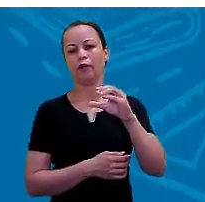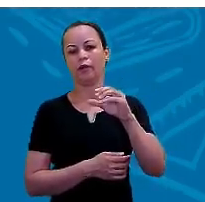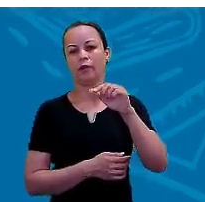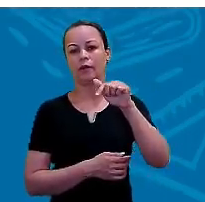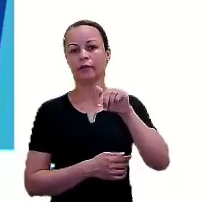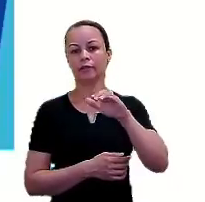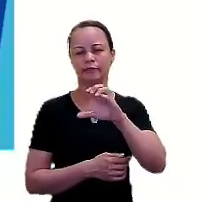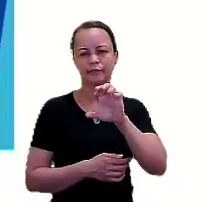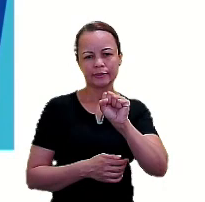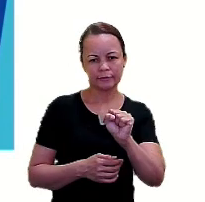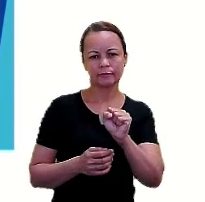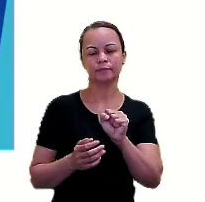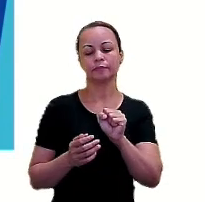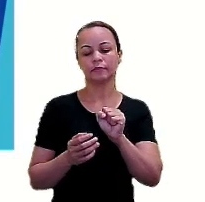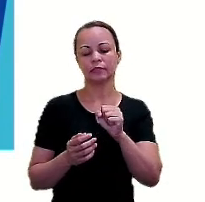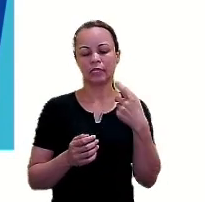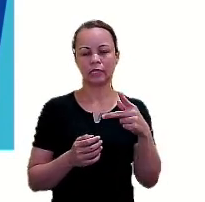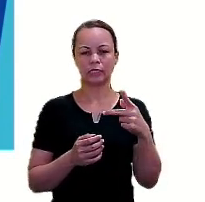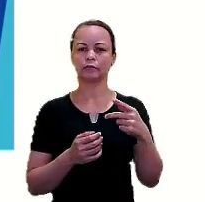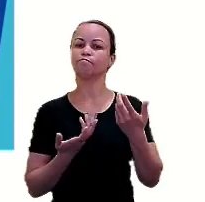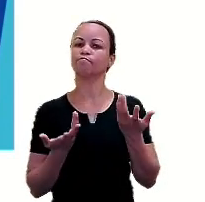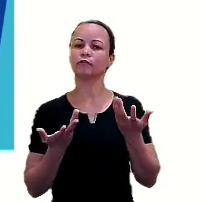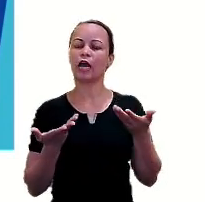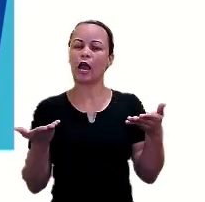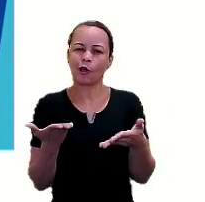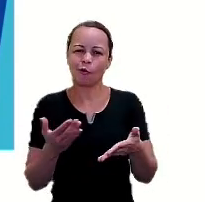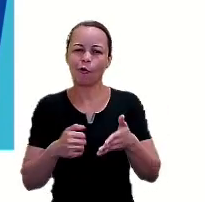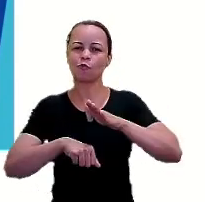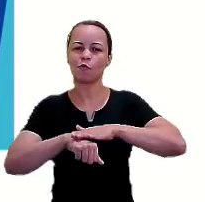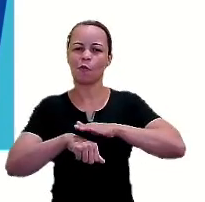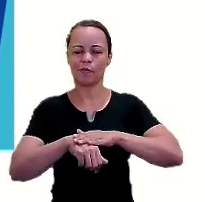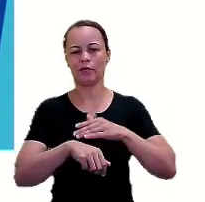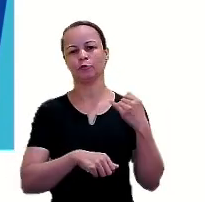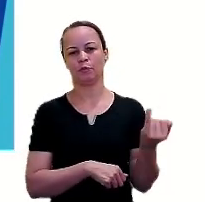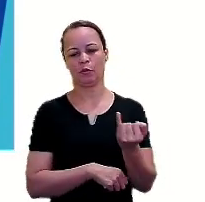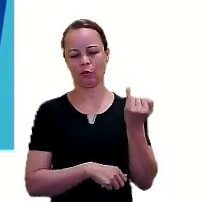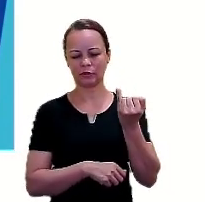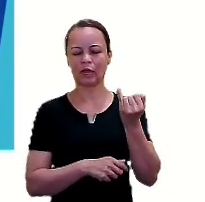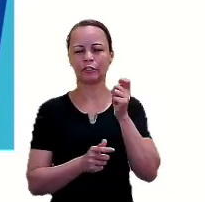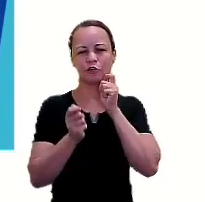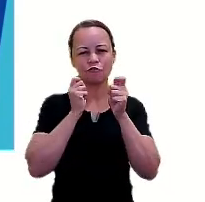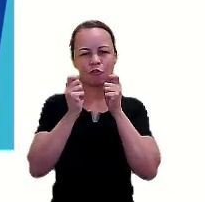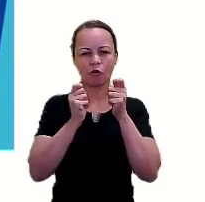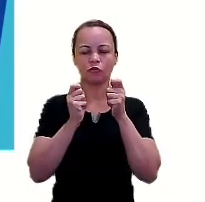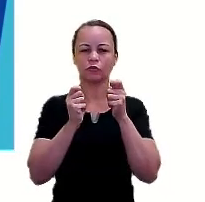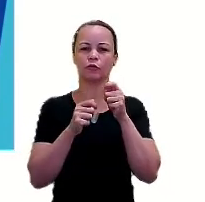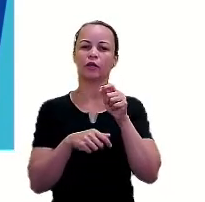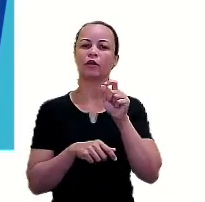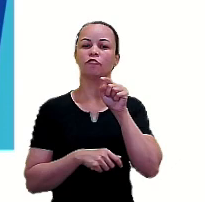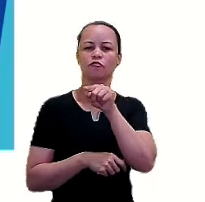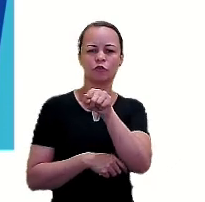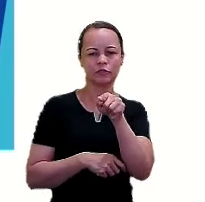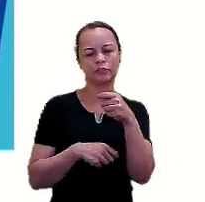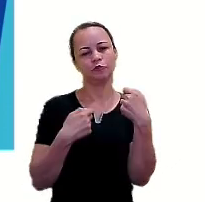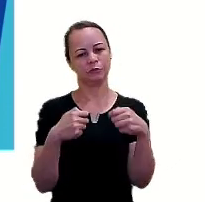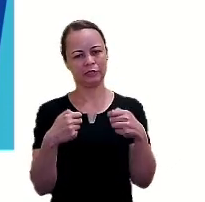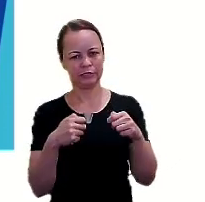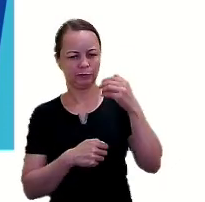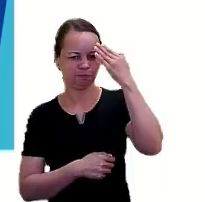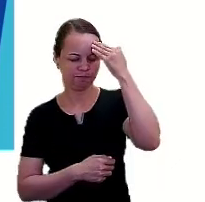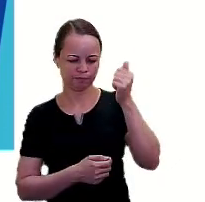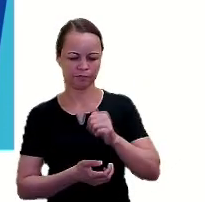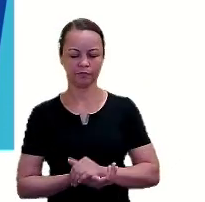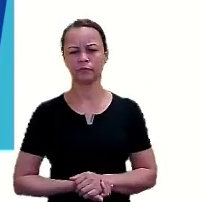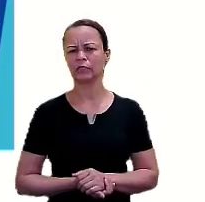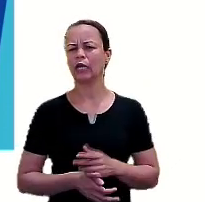Então, dito isso, vamos para aquele momento muito fofo, importante. Você precisa saber. E talvez você pode estar se